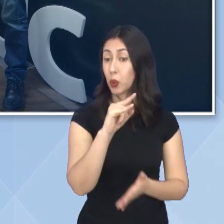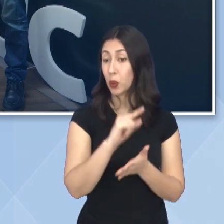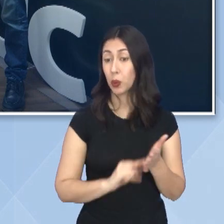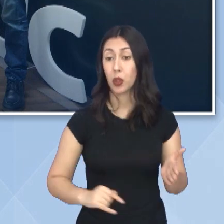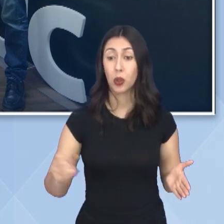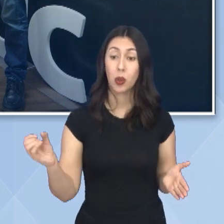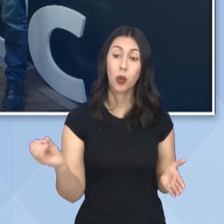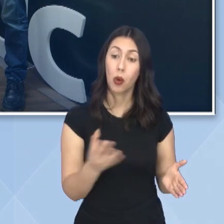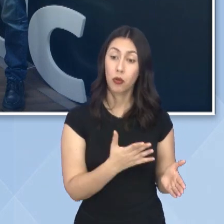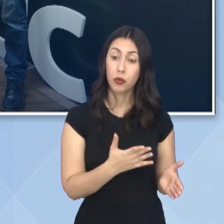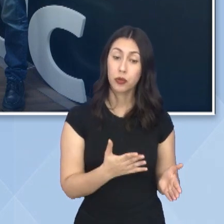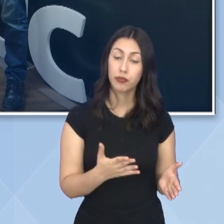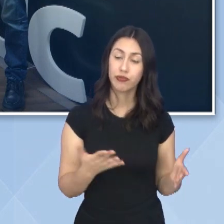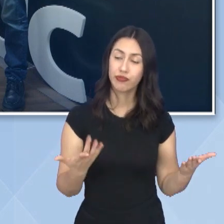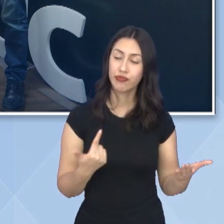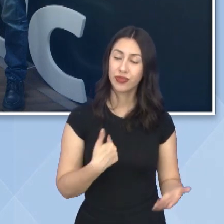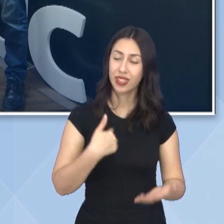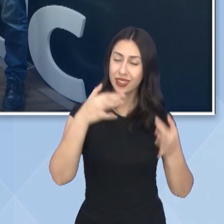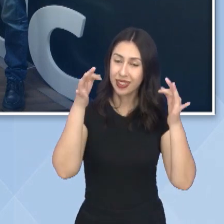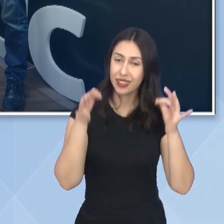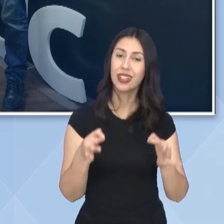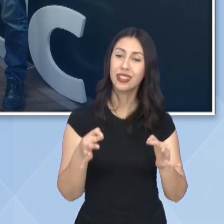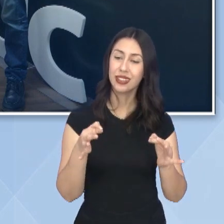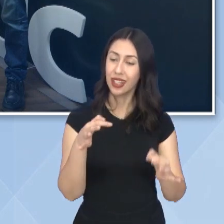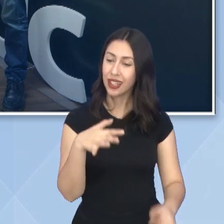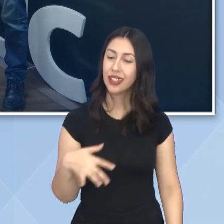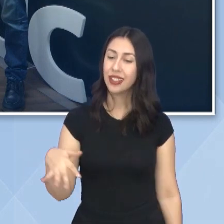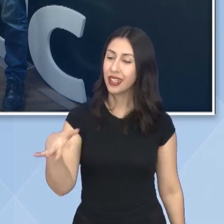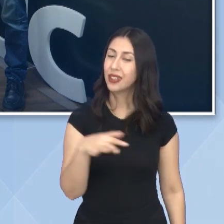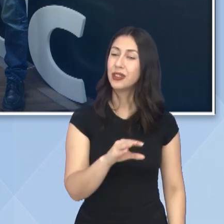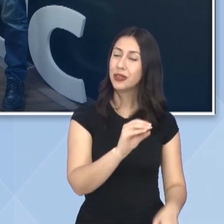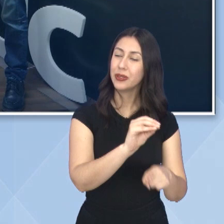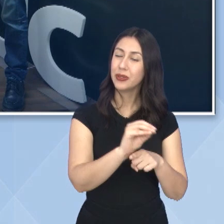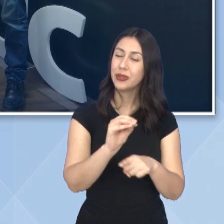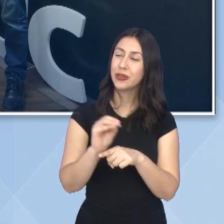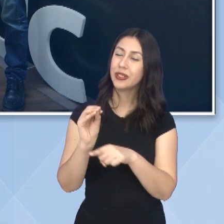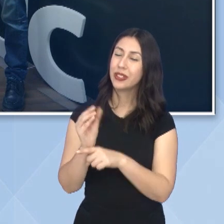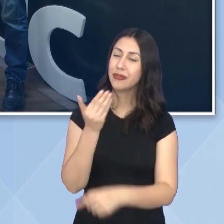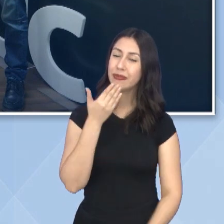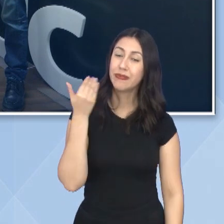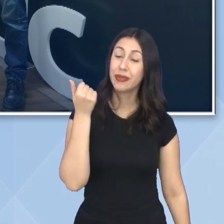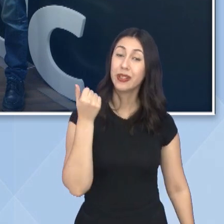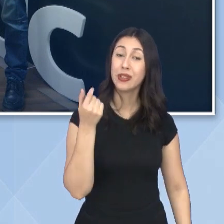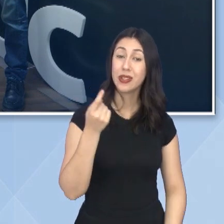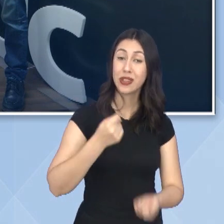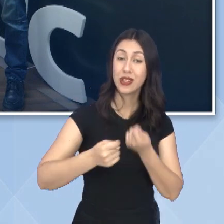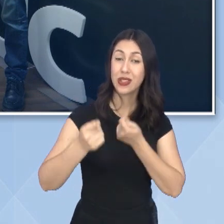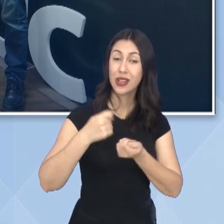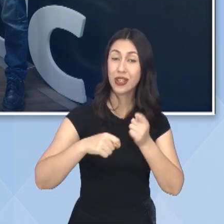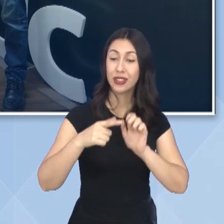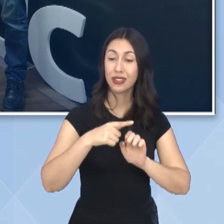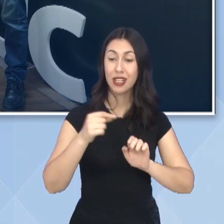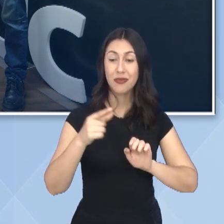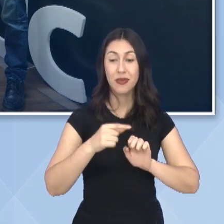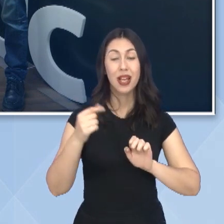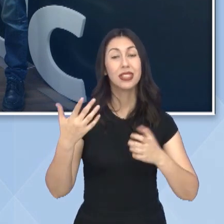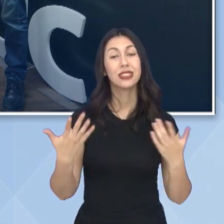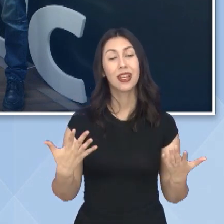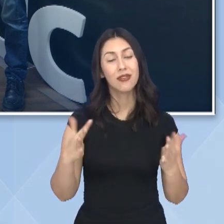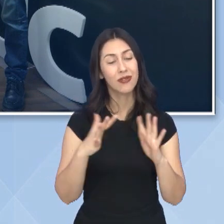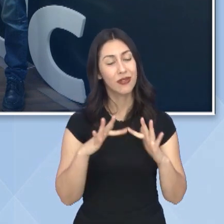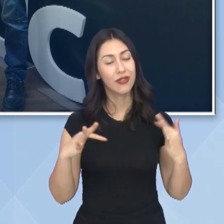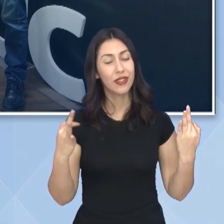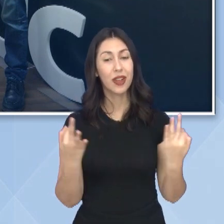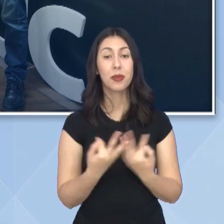né? E eu tenho certeza que eles vão poder cuidar melhor dos seus negócios, melhor de suas famílias e